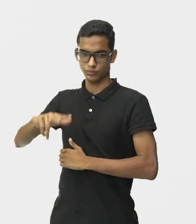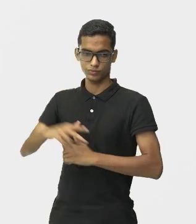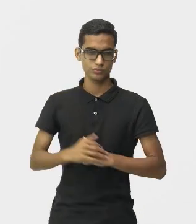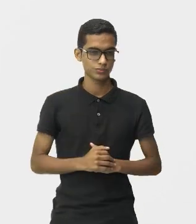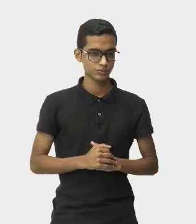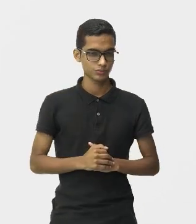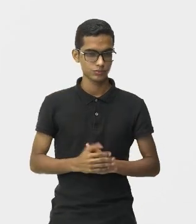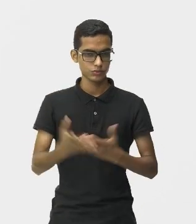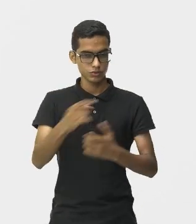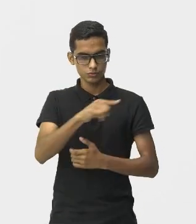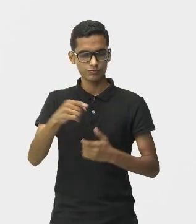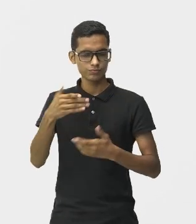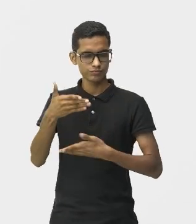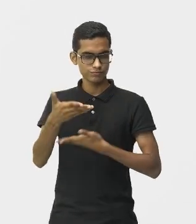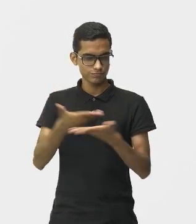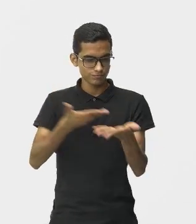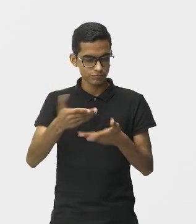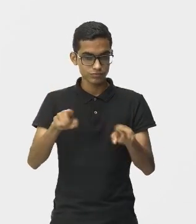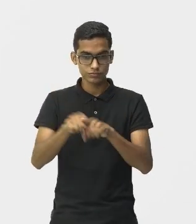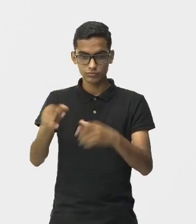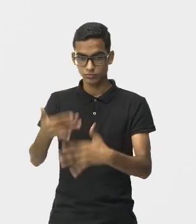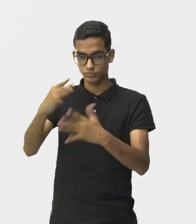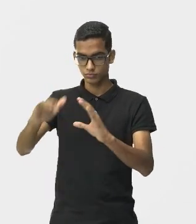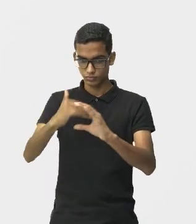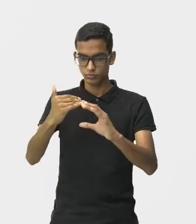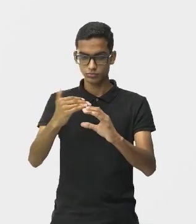resposta. Questão número 2.